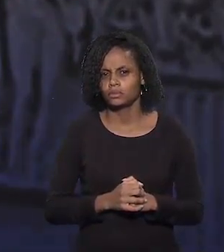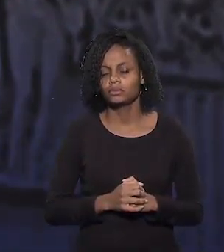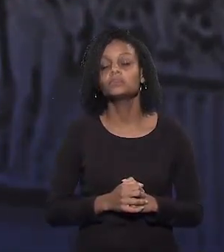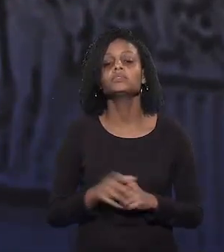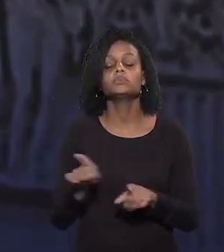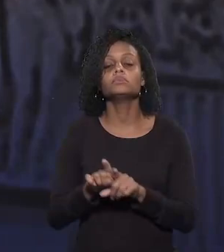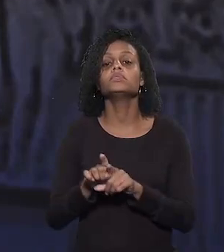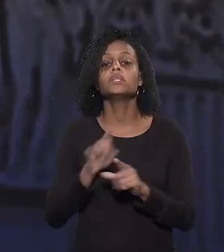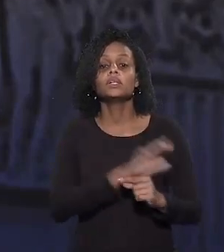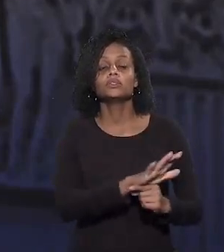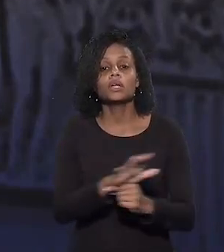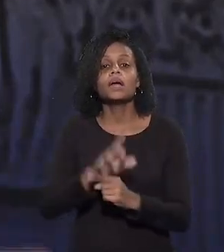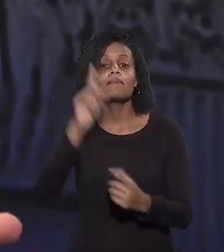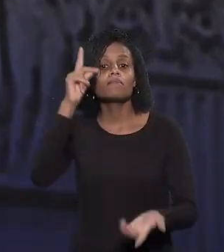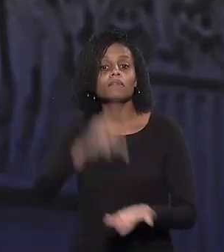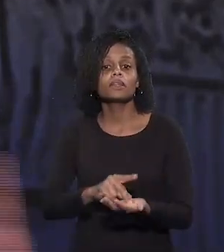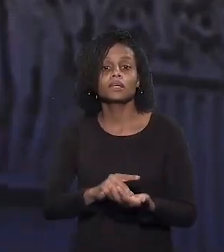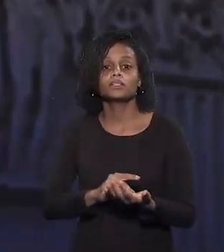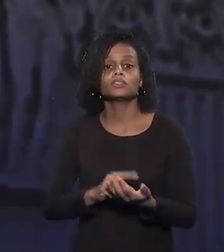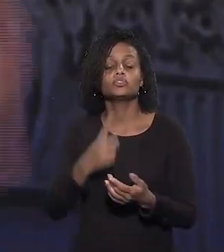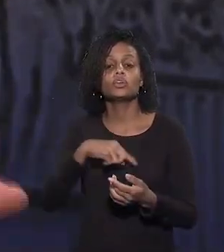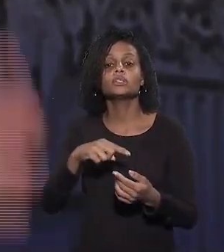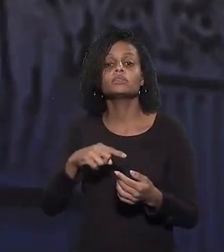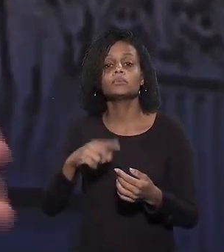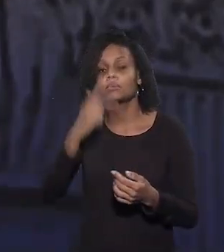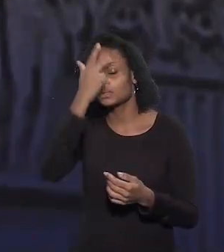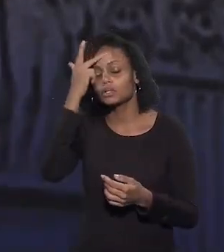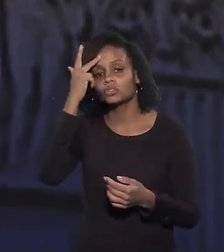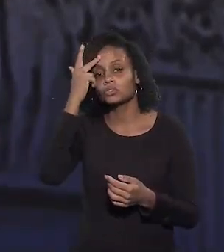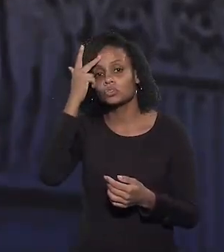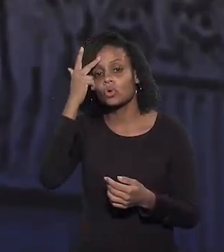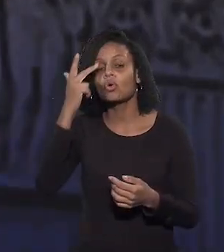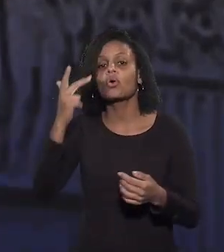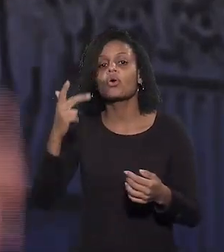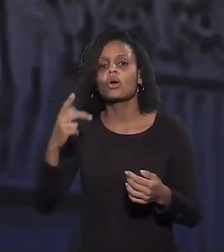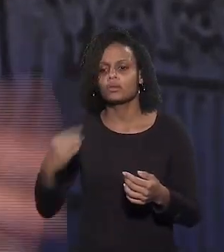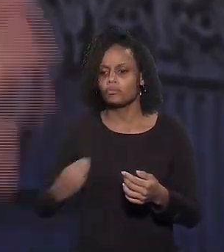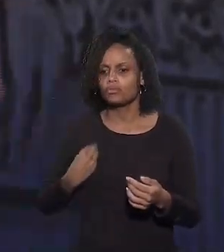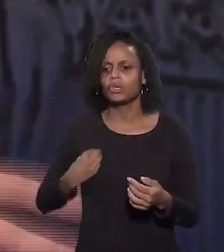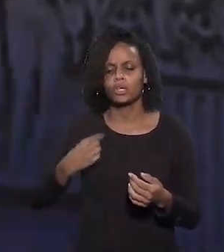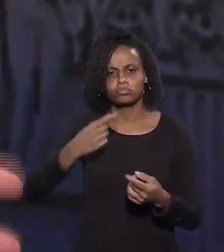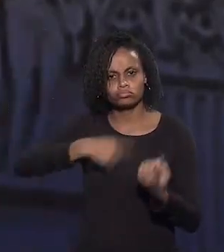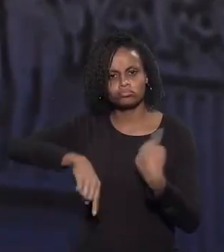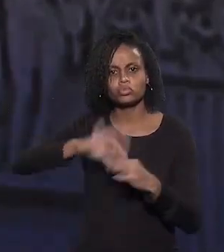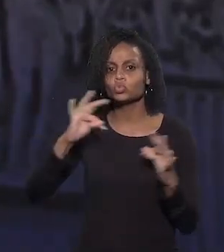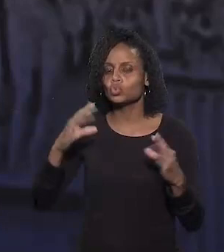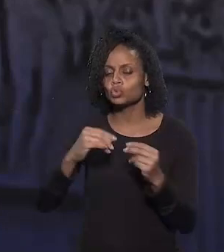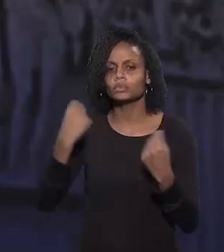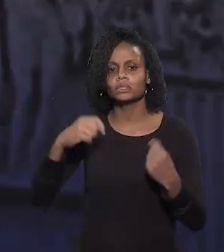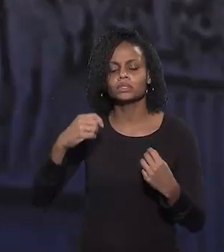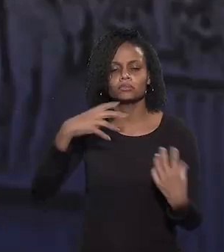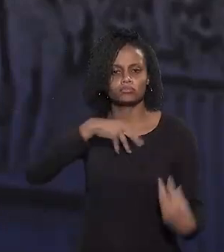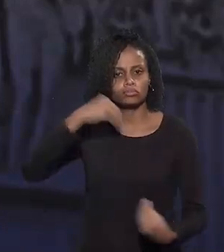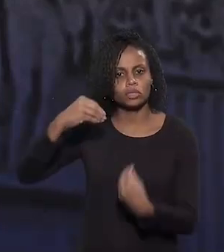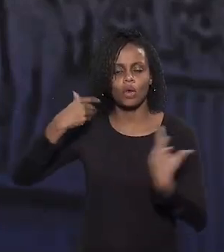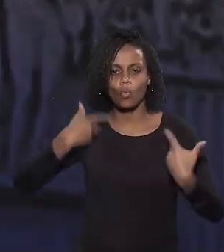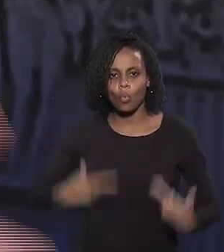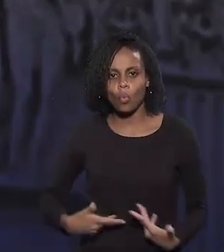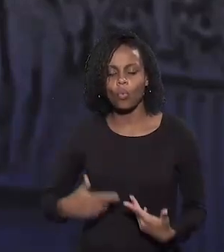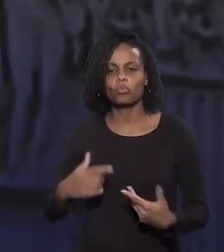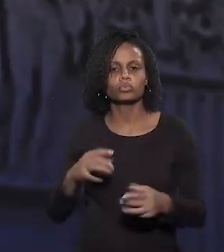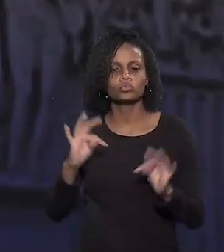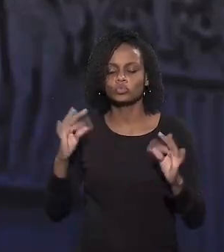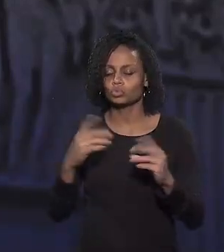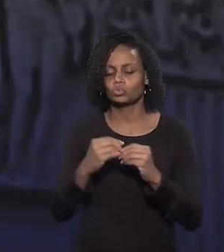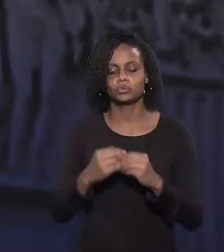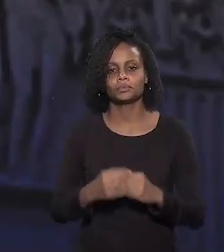sino oferecer o que é real. Somos pessoas bio, psico, socioespirituais e temos que ser abordados nesse sentido, dentro